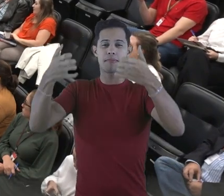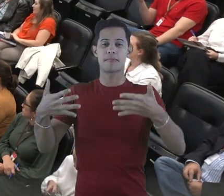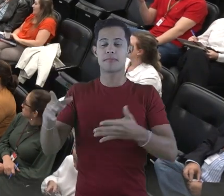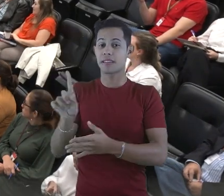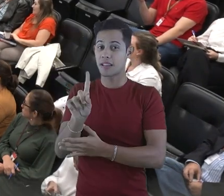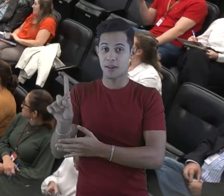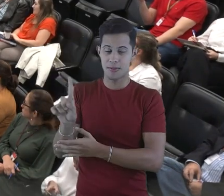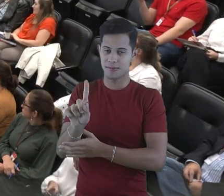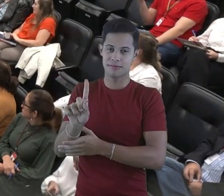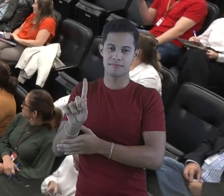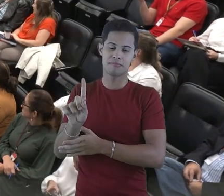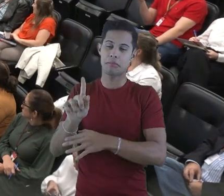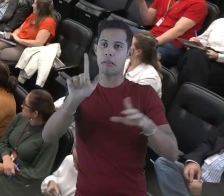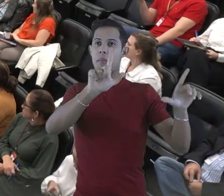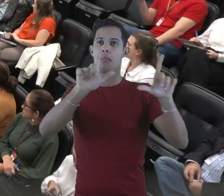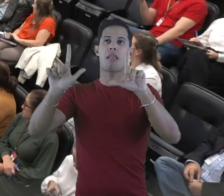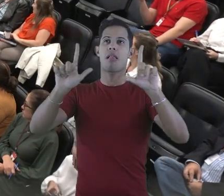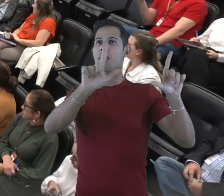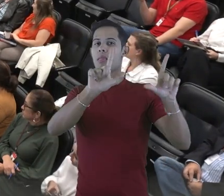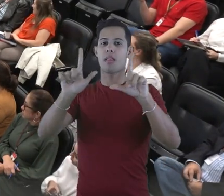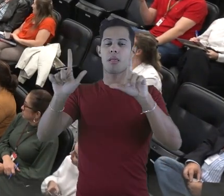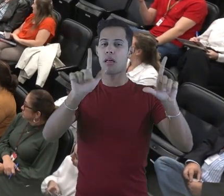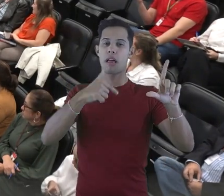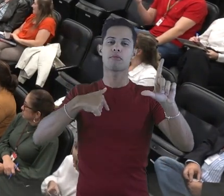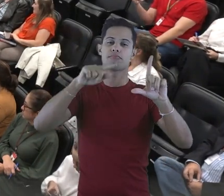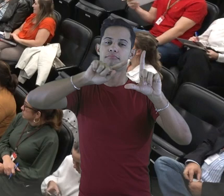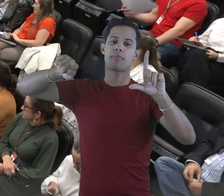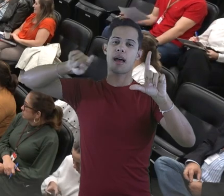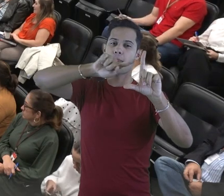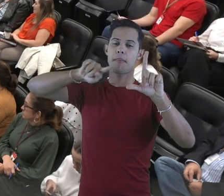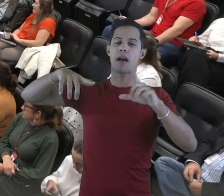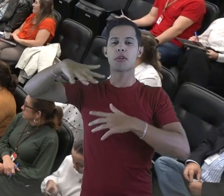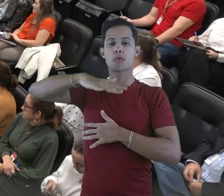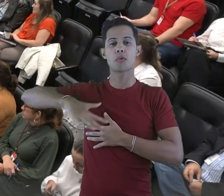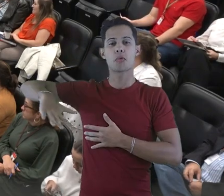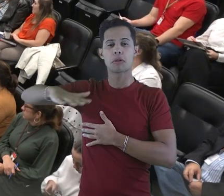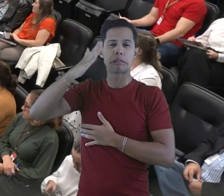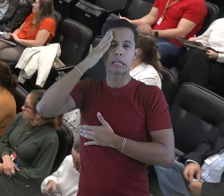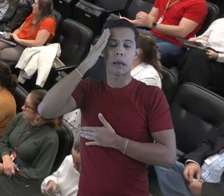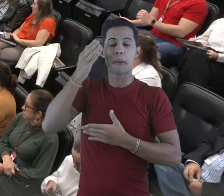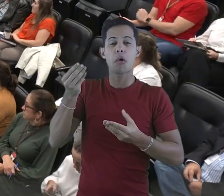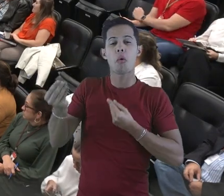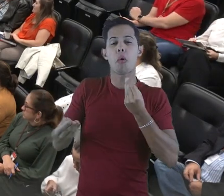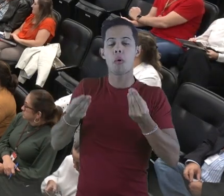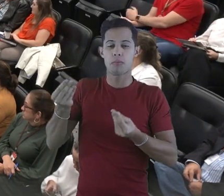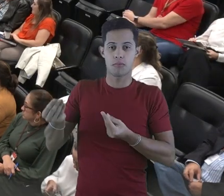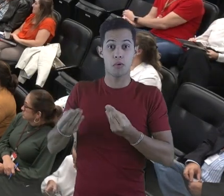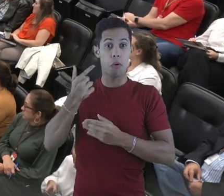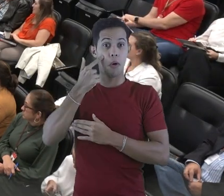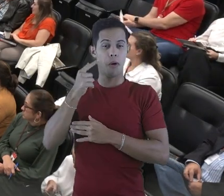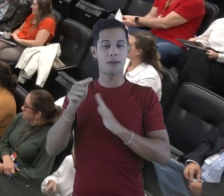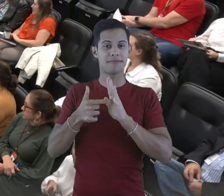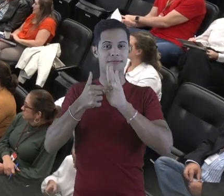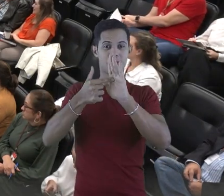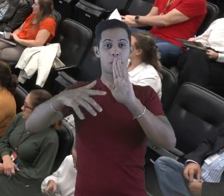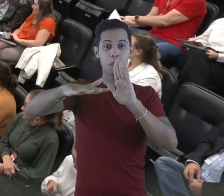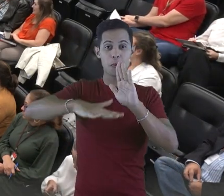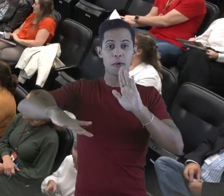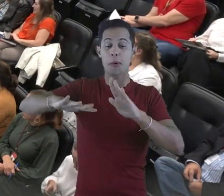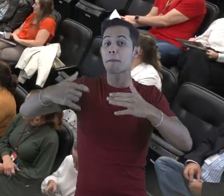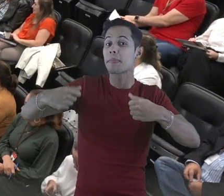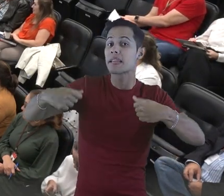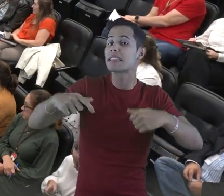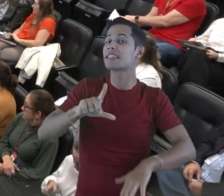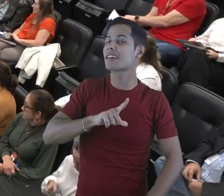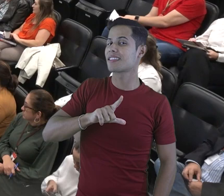alguns eu vou passar e outros eu só trouxe para vocês terem as questões isso aqui que vocês precisam ter que é o modo